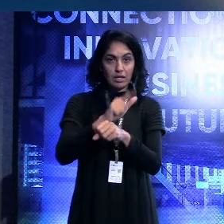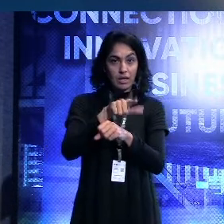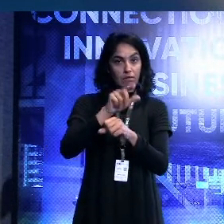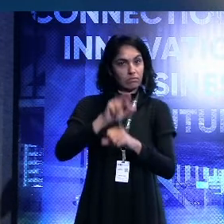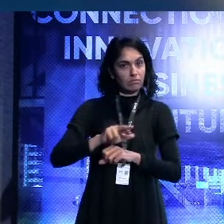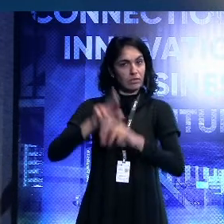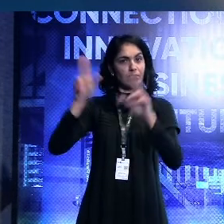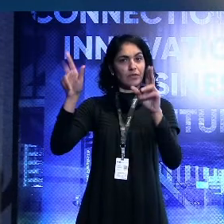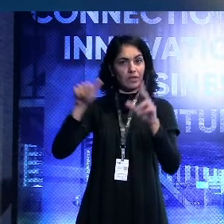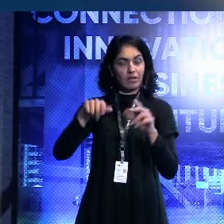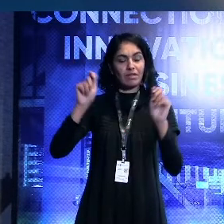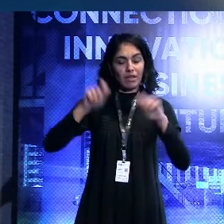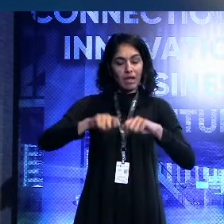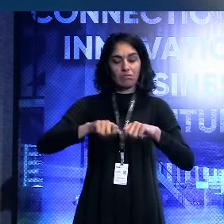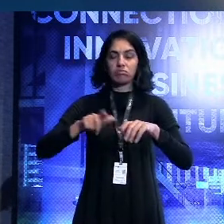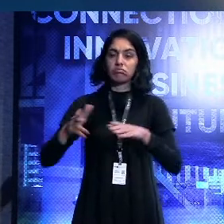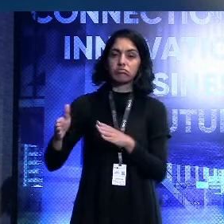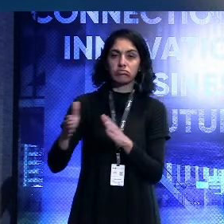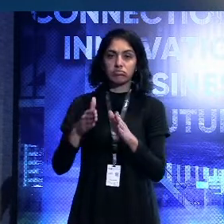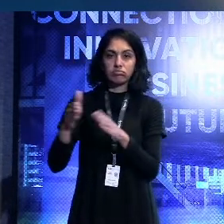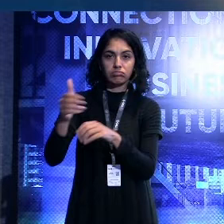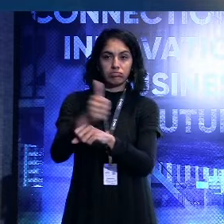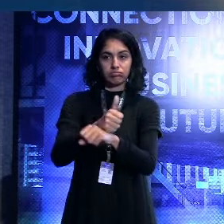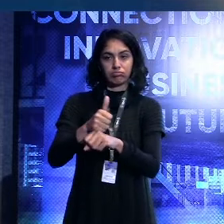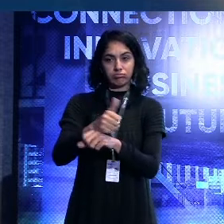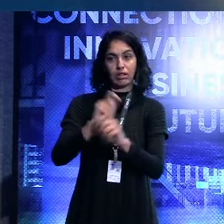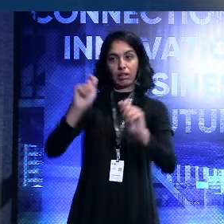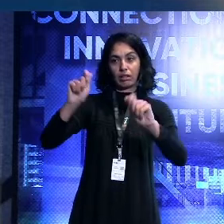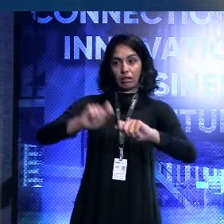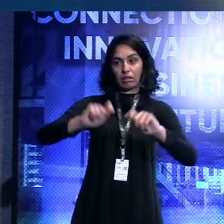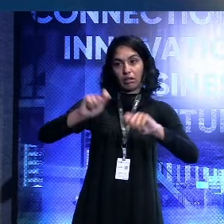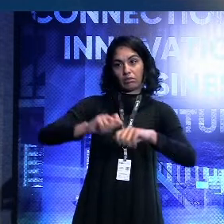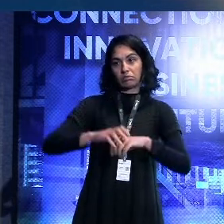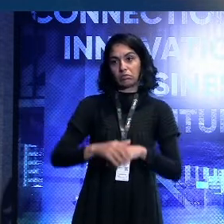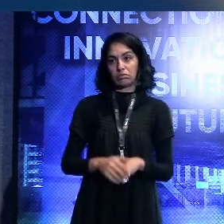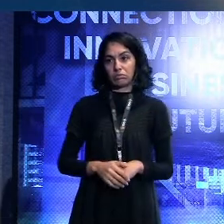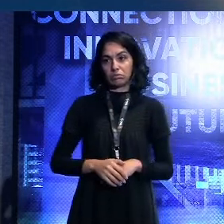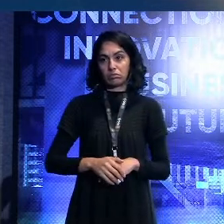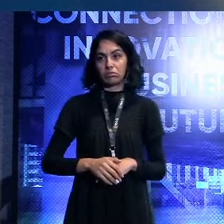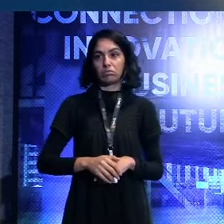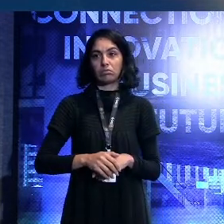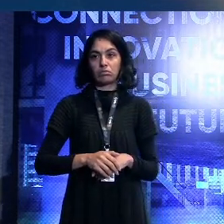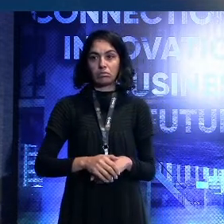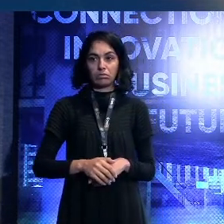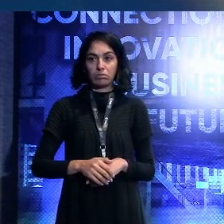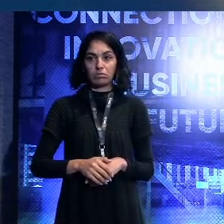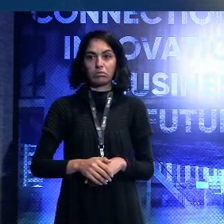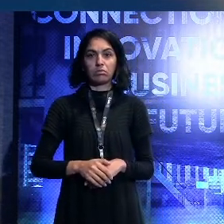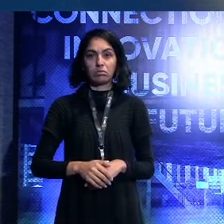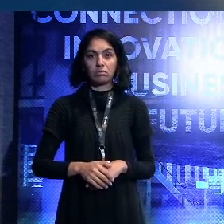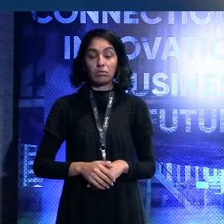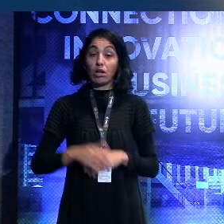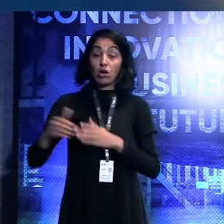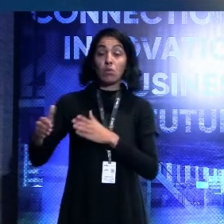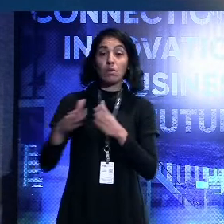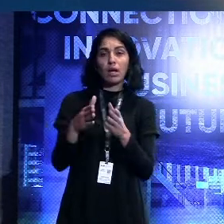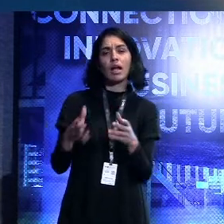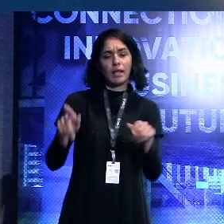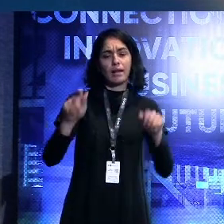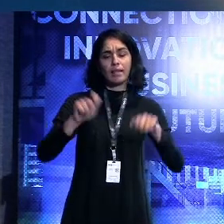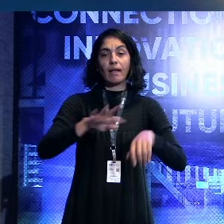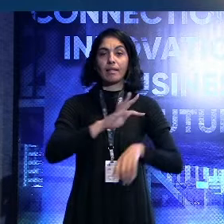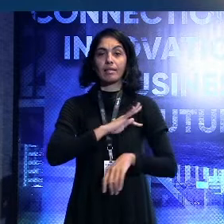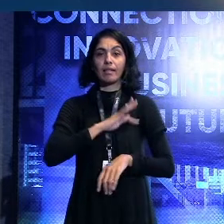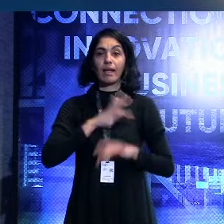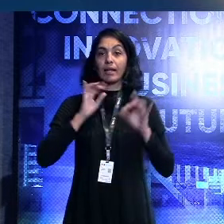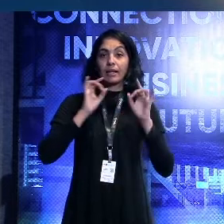é a possibilidade de carreira em Y. Então, a gente criou, a partir desses últimos anos, a possibilidade de você se especializar e crescer na carreira de maneira técnica e especialista,